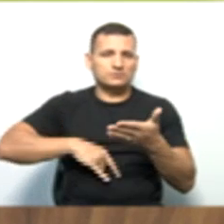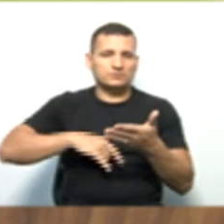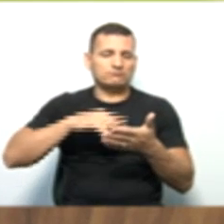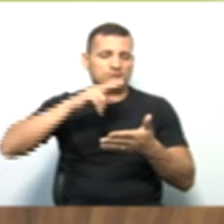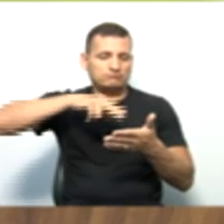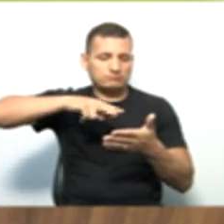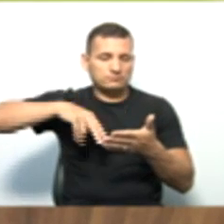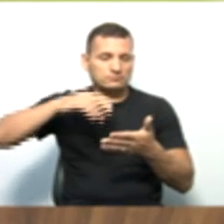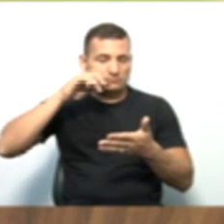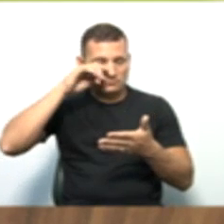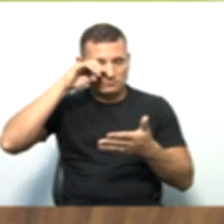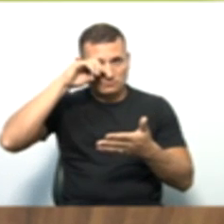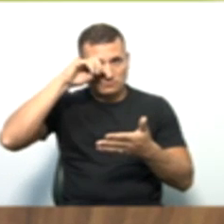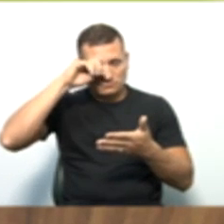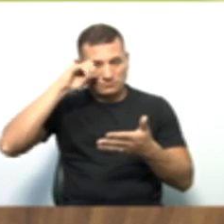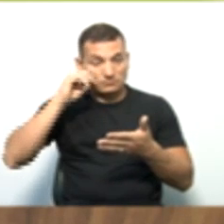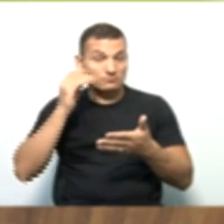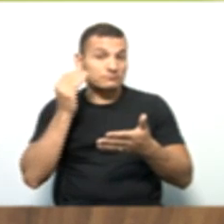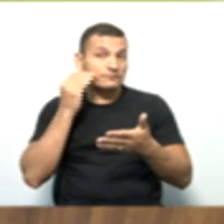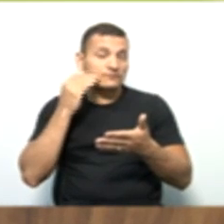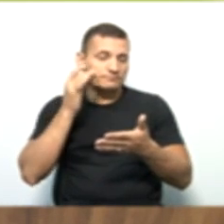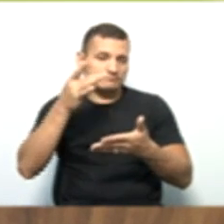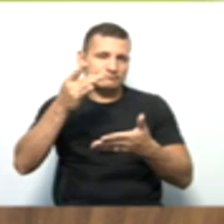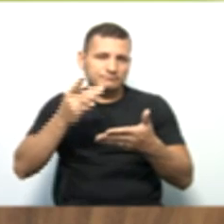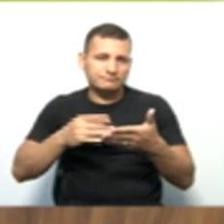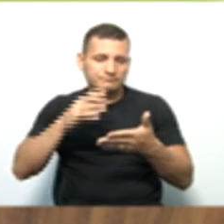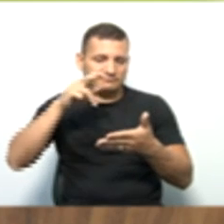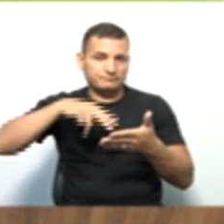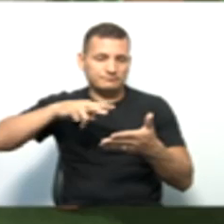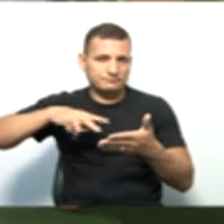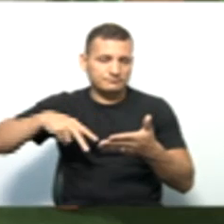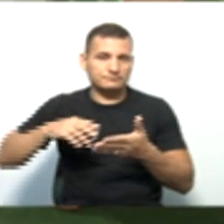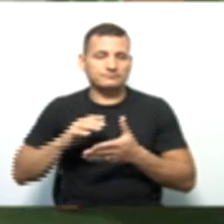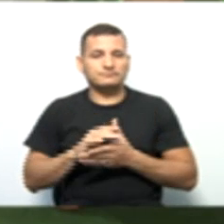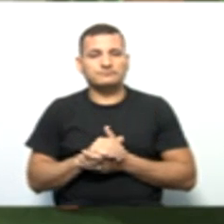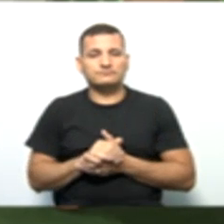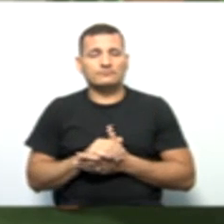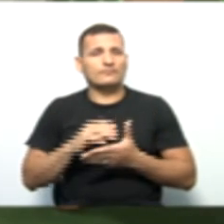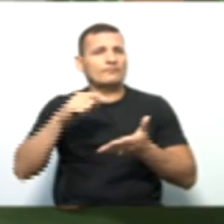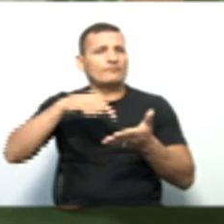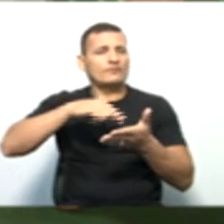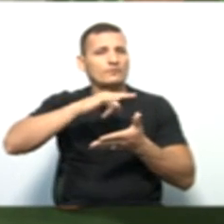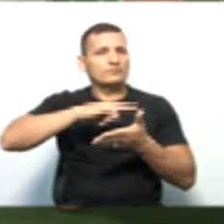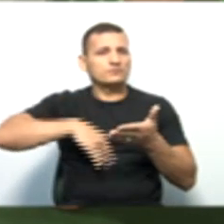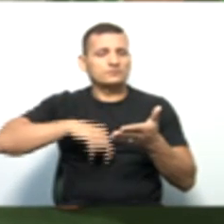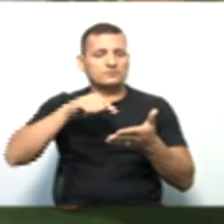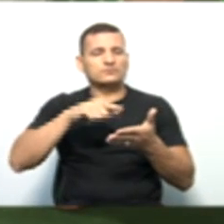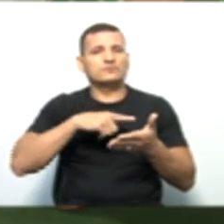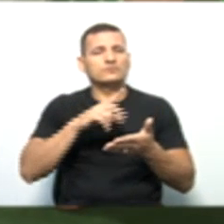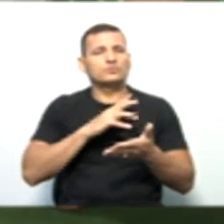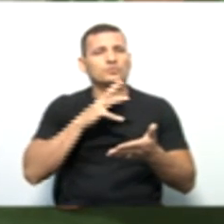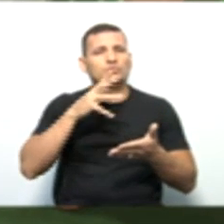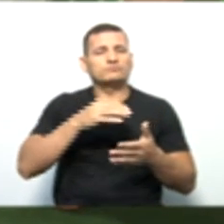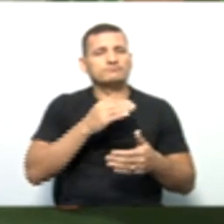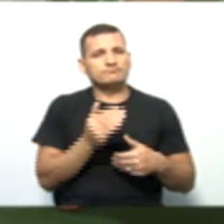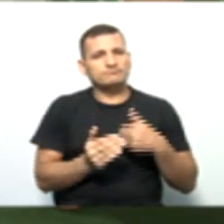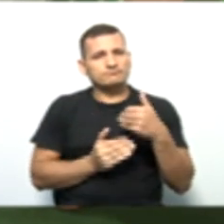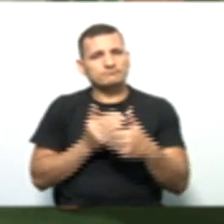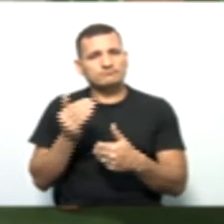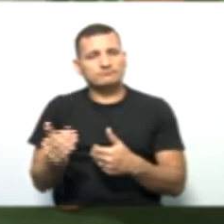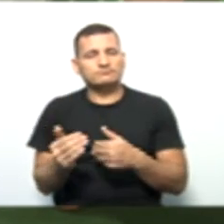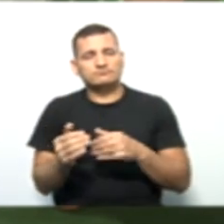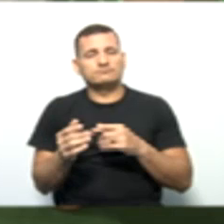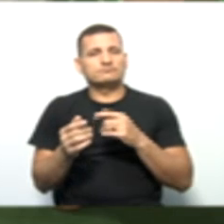poder consultar todas essas questões aí. Isso, que é nessa documentação que vai estar todo o passo a passo, né, que foi realizado para